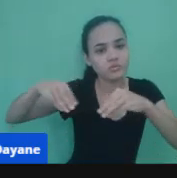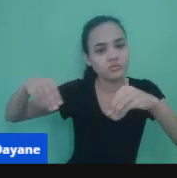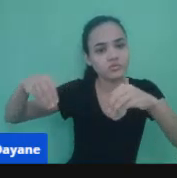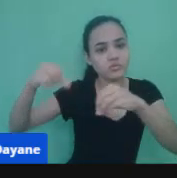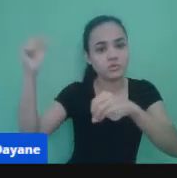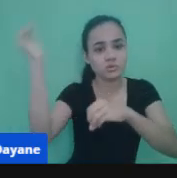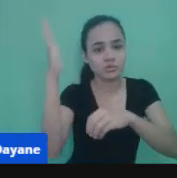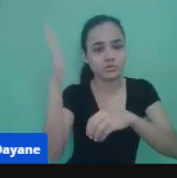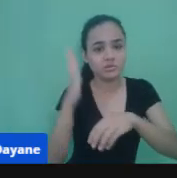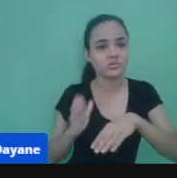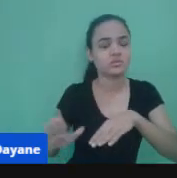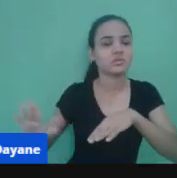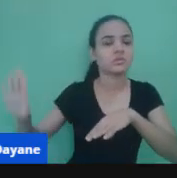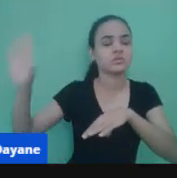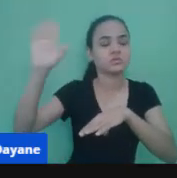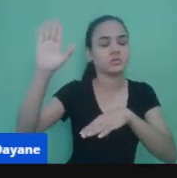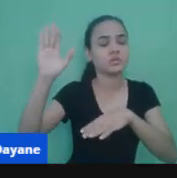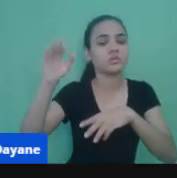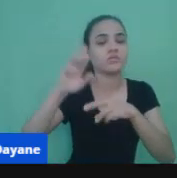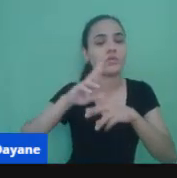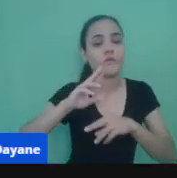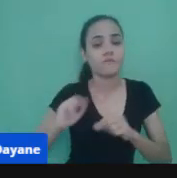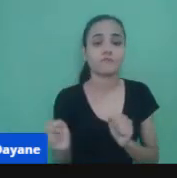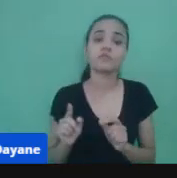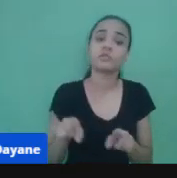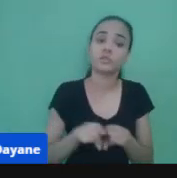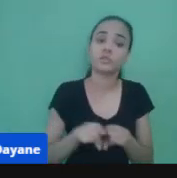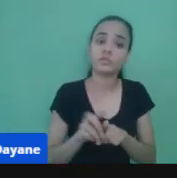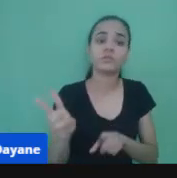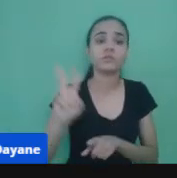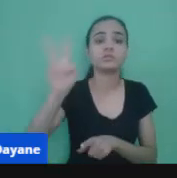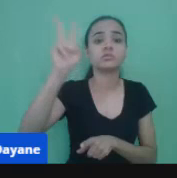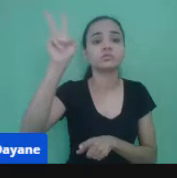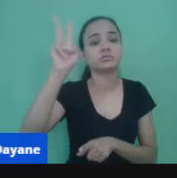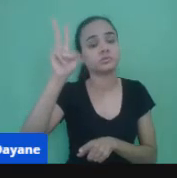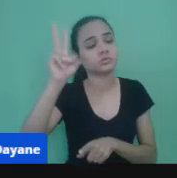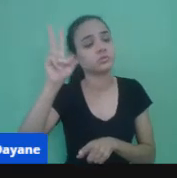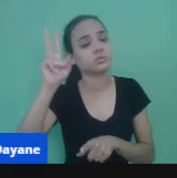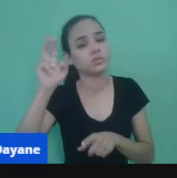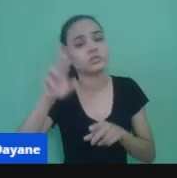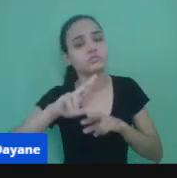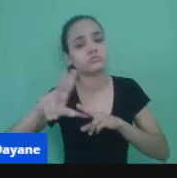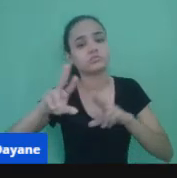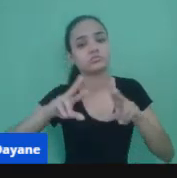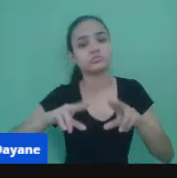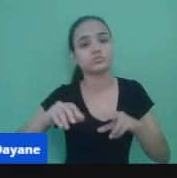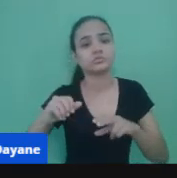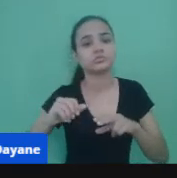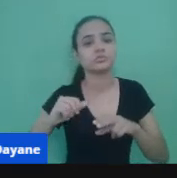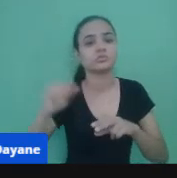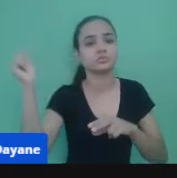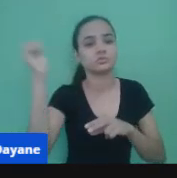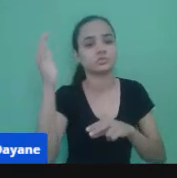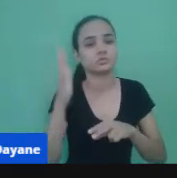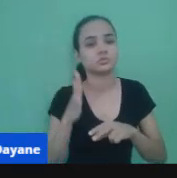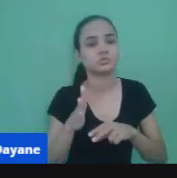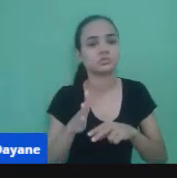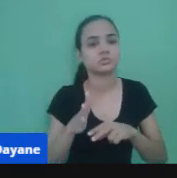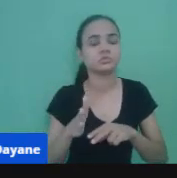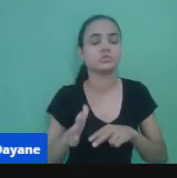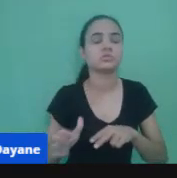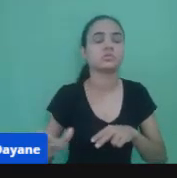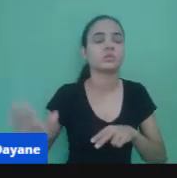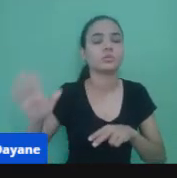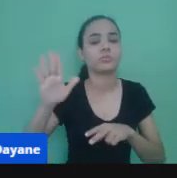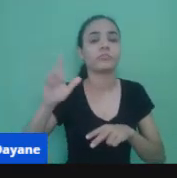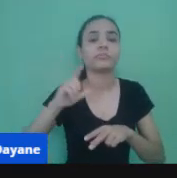valorização da diversidade cultural e etc. O outro grupo iria falar em defesa do progresso e do desenvolvimento. Então, eles iriam argumentar no